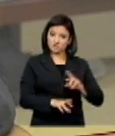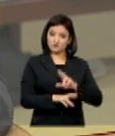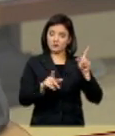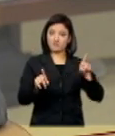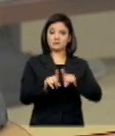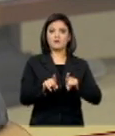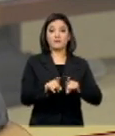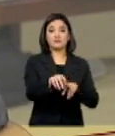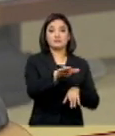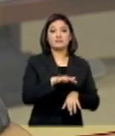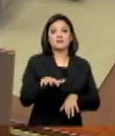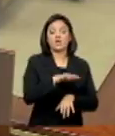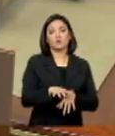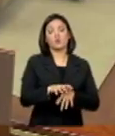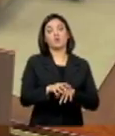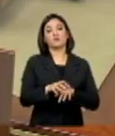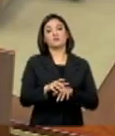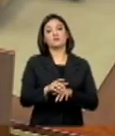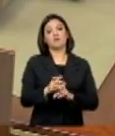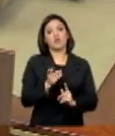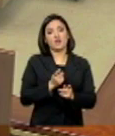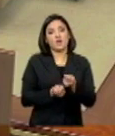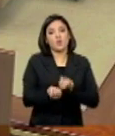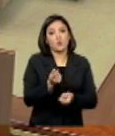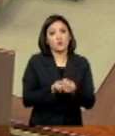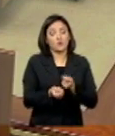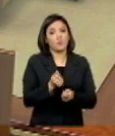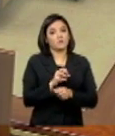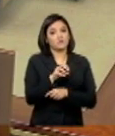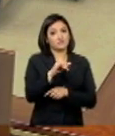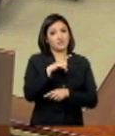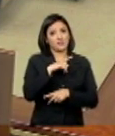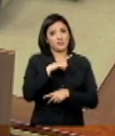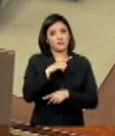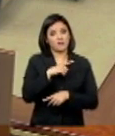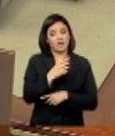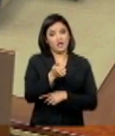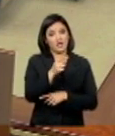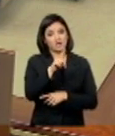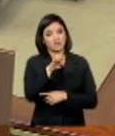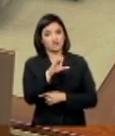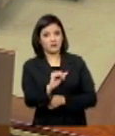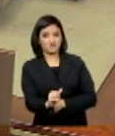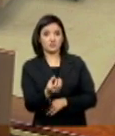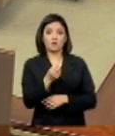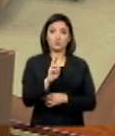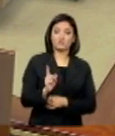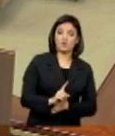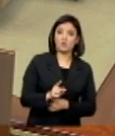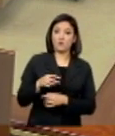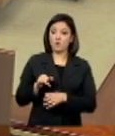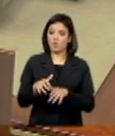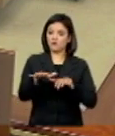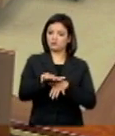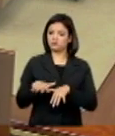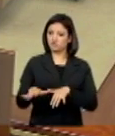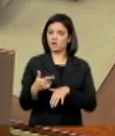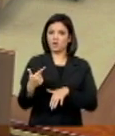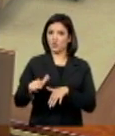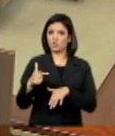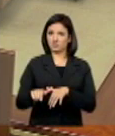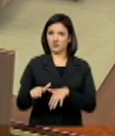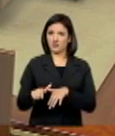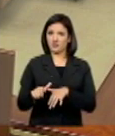regulados ou não e ele a fila quando sua aplicação e tyson área não regulada como